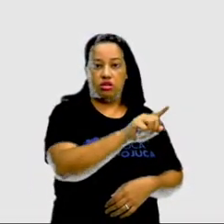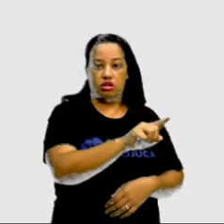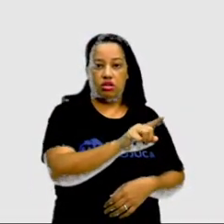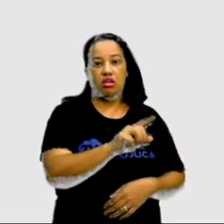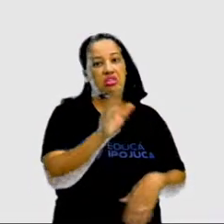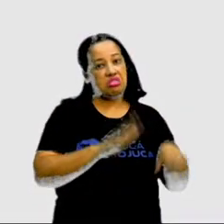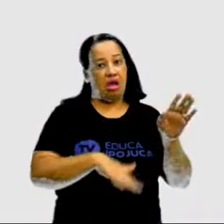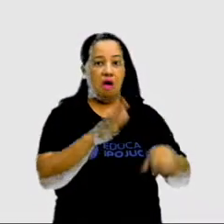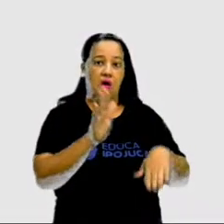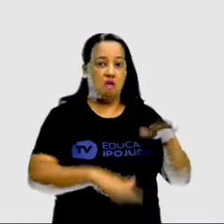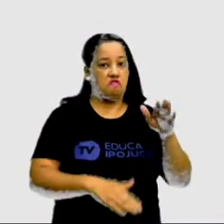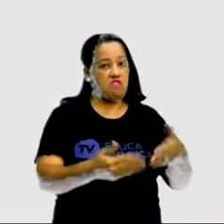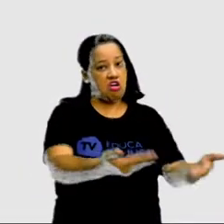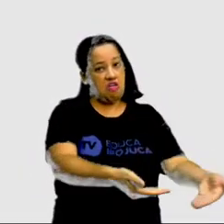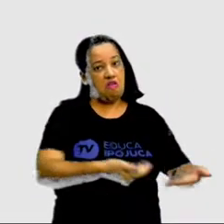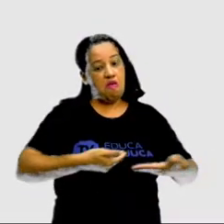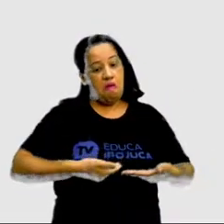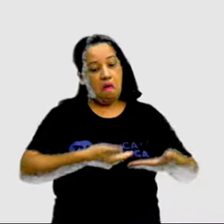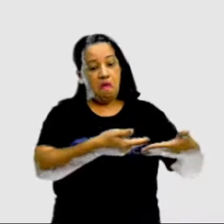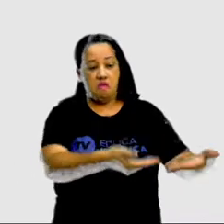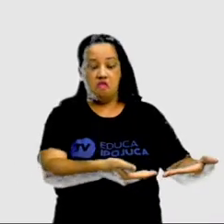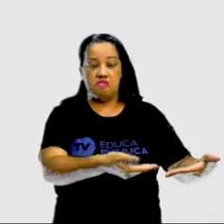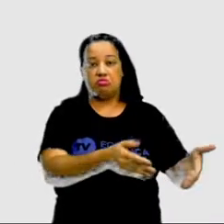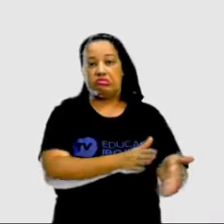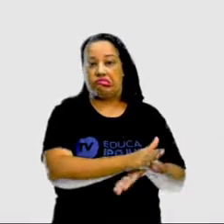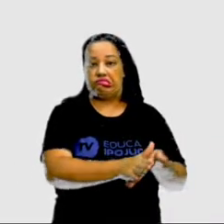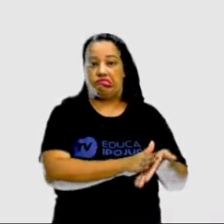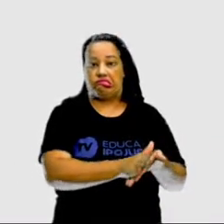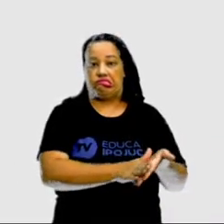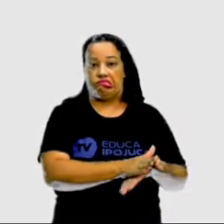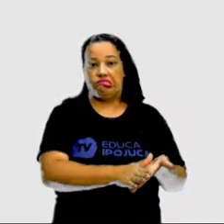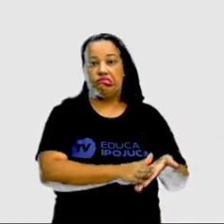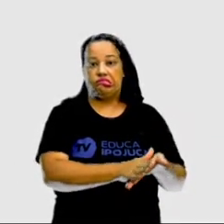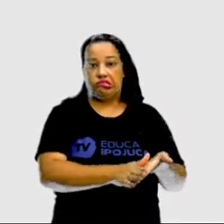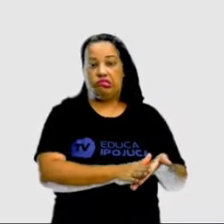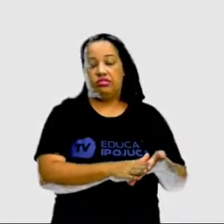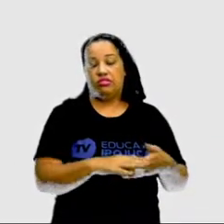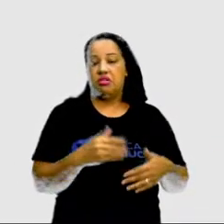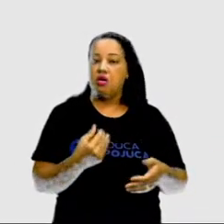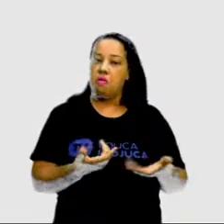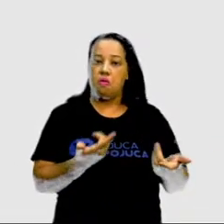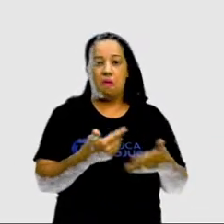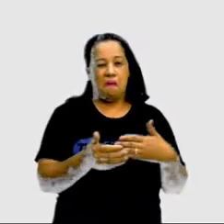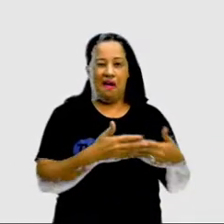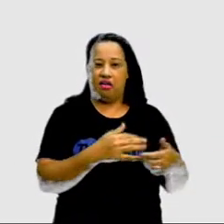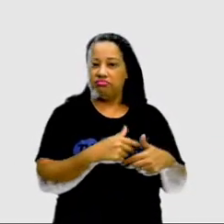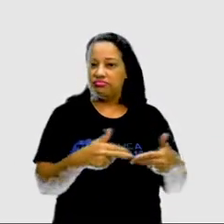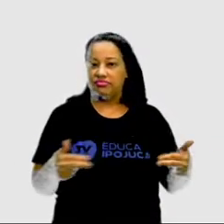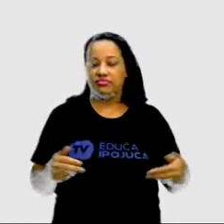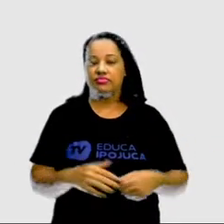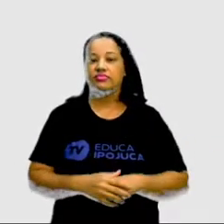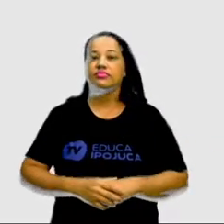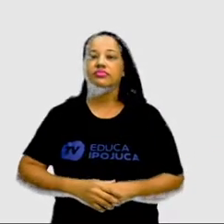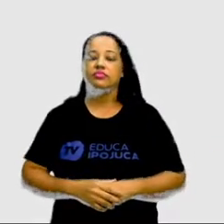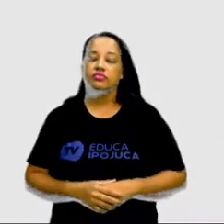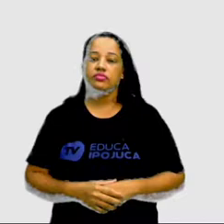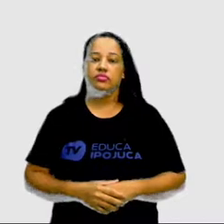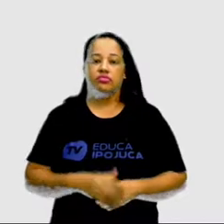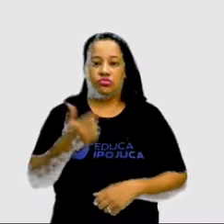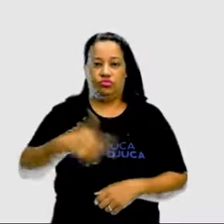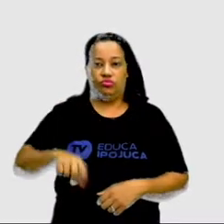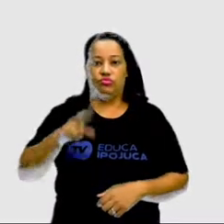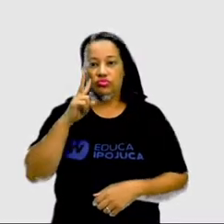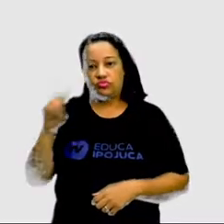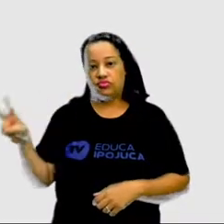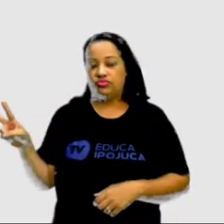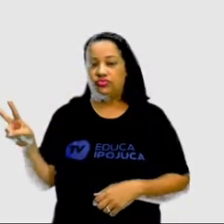nos convidar. Talvez ele não nos convidará. Não sei para quê, né? Mas vamos lá. I think they